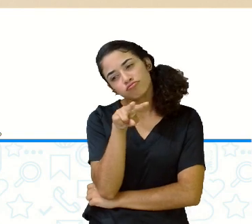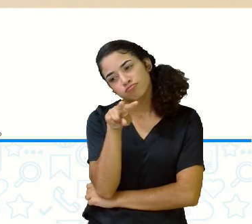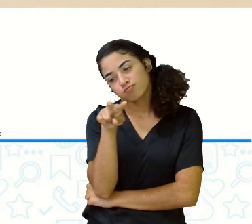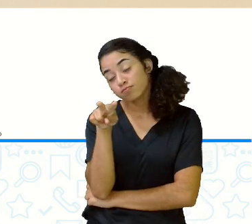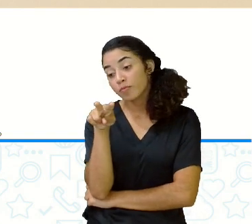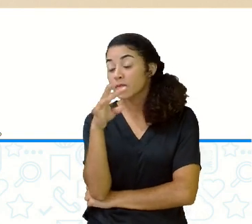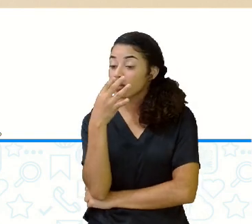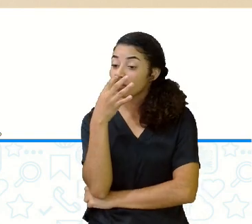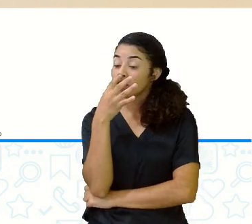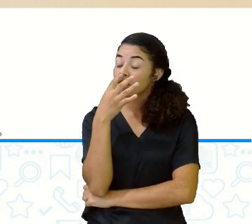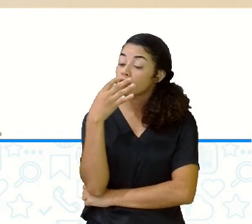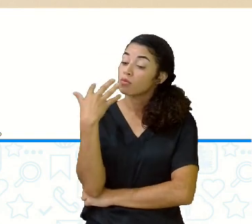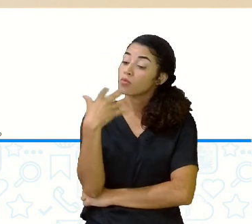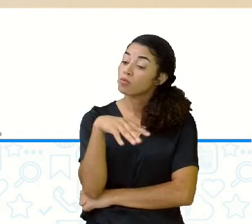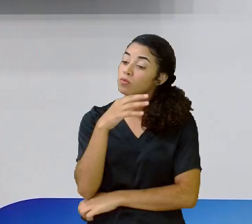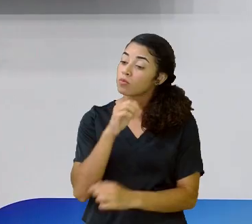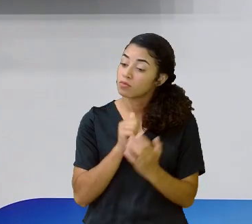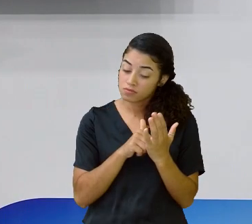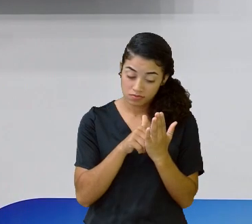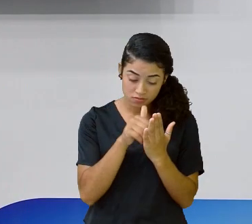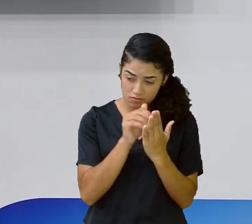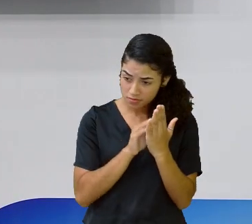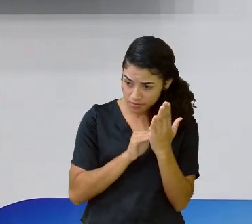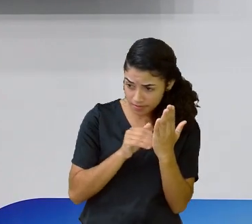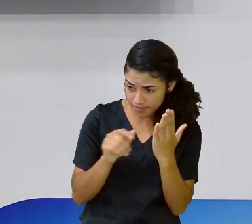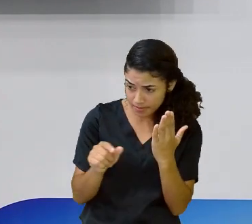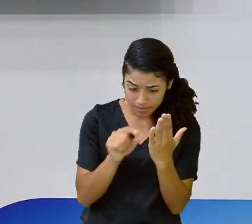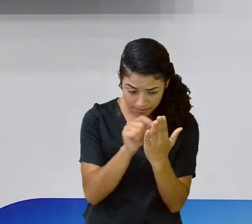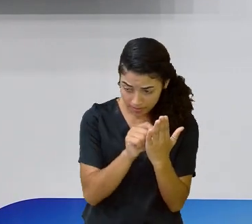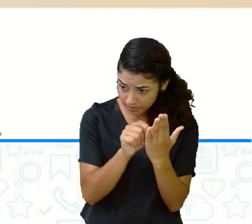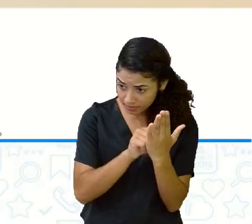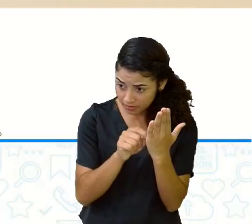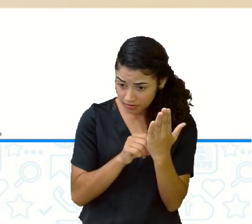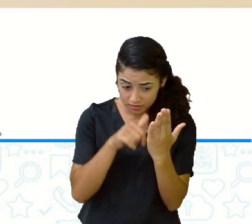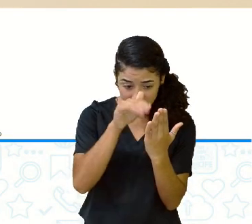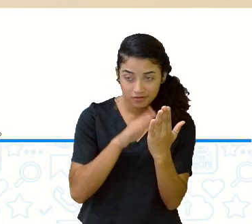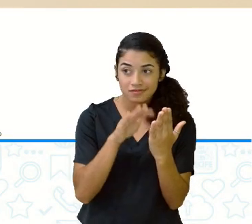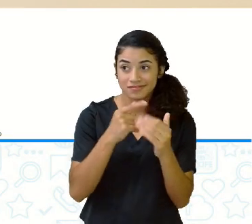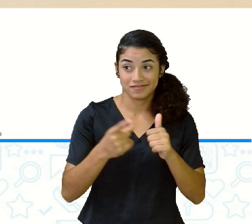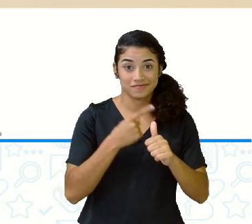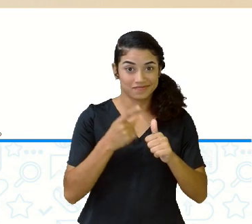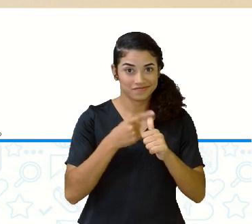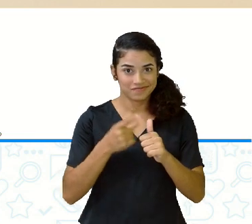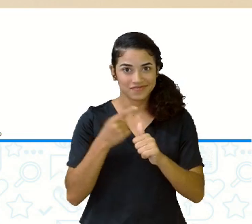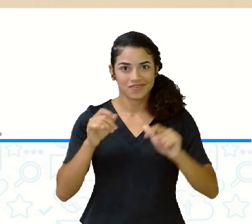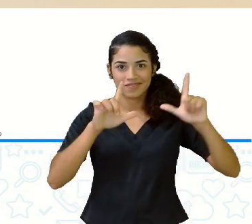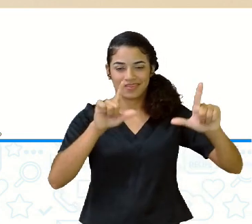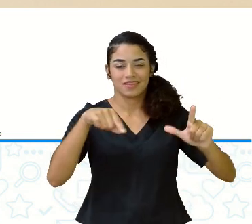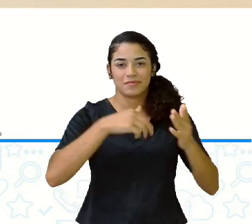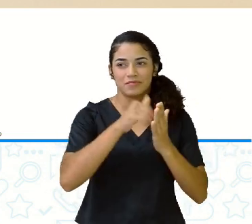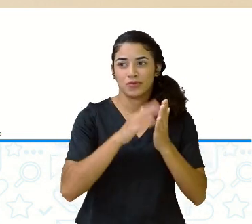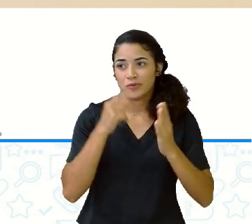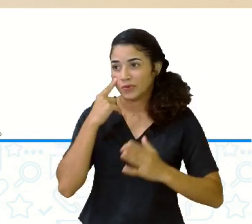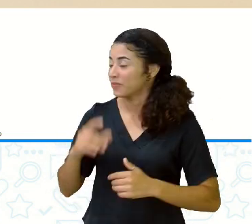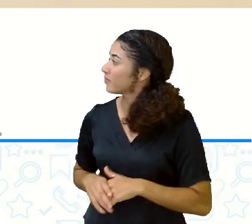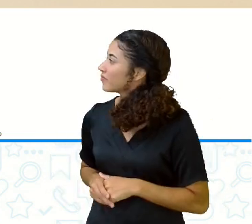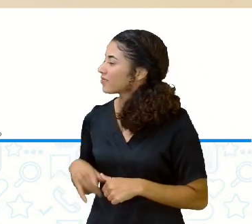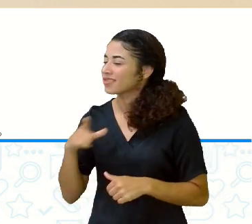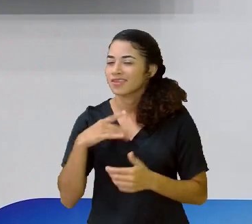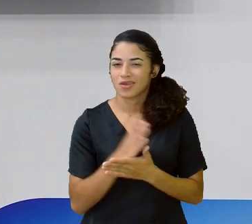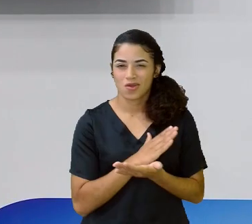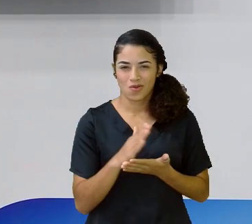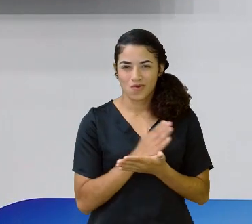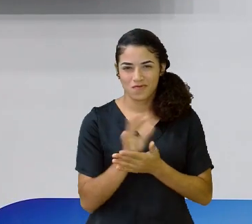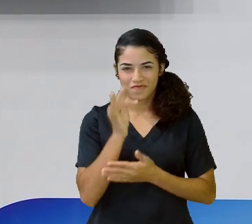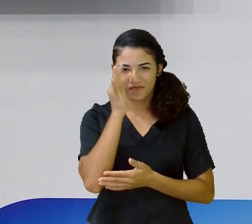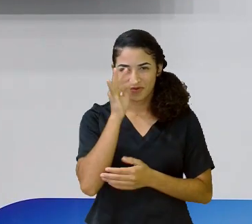foi chamando a atenção e ela começou a pintar. Esse aqui é um dos primeiros quadros que ela pintou. A gente está vendo aqui algumas florezinhas